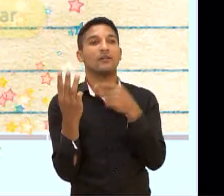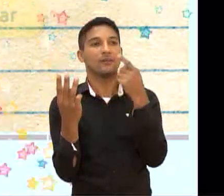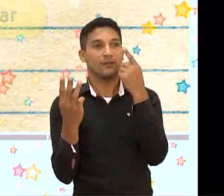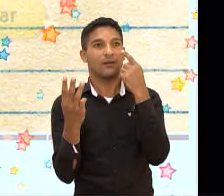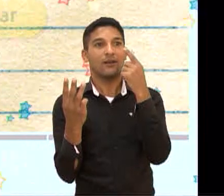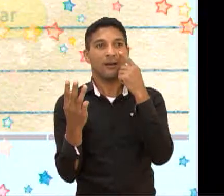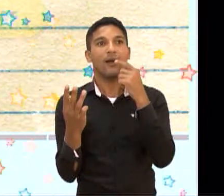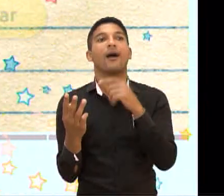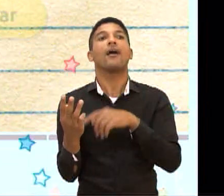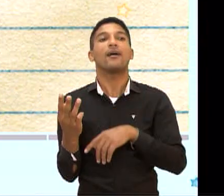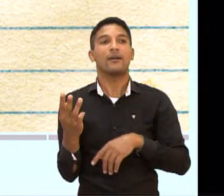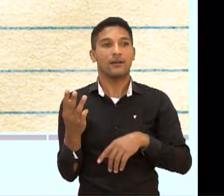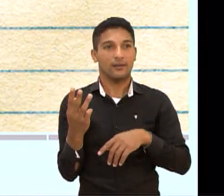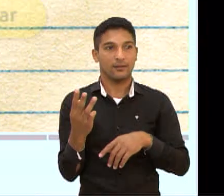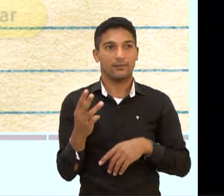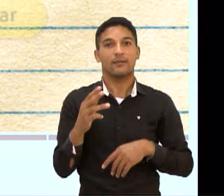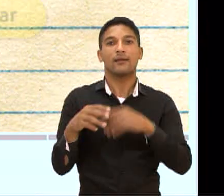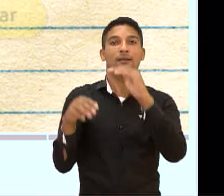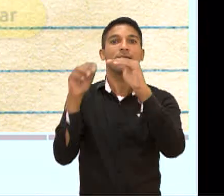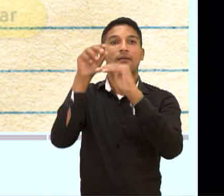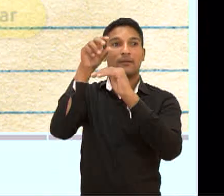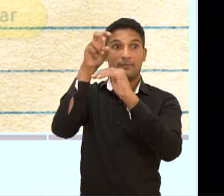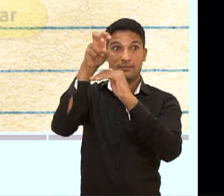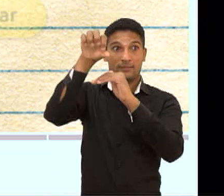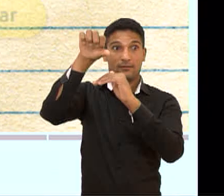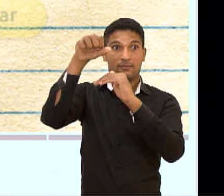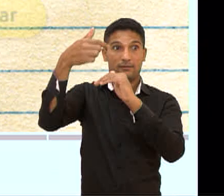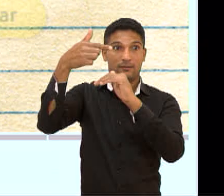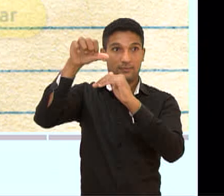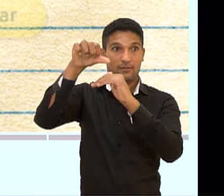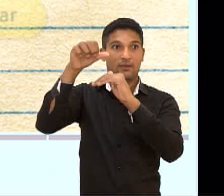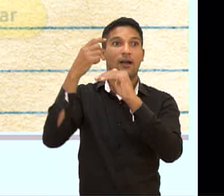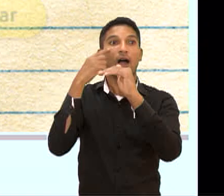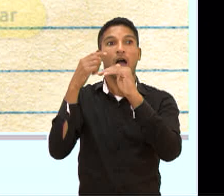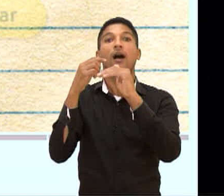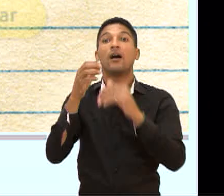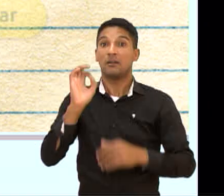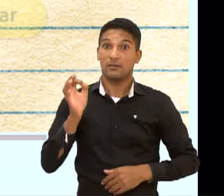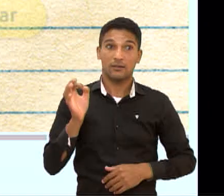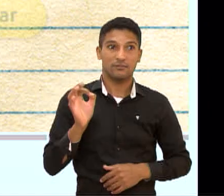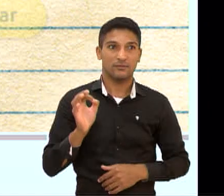Ah, olha, acertamos. Vamos para a fase número 2. Olha a fase número 2 agora.